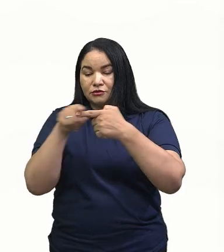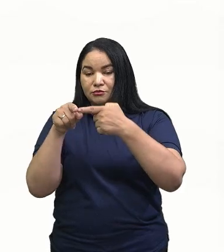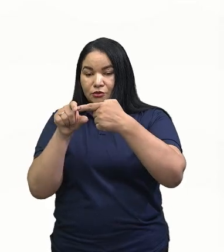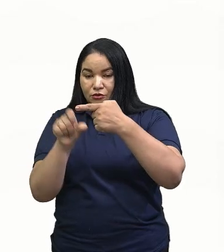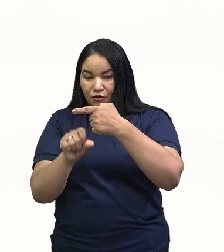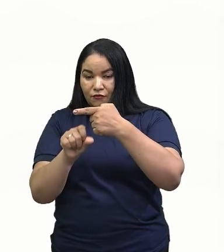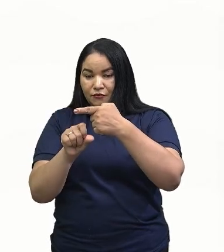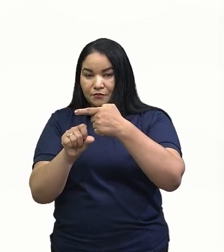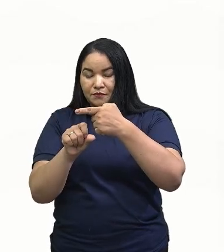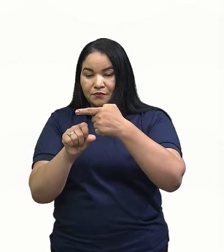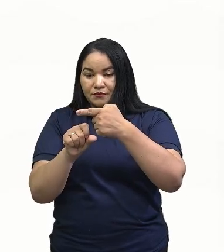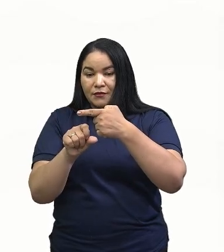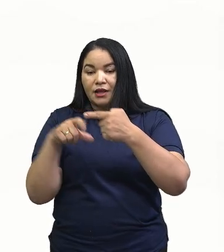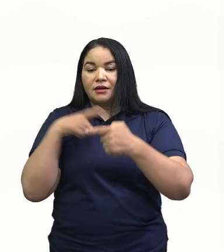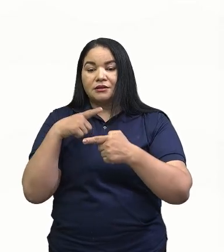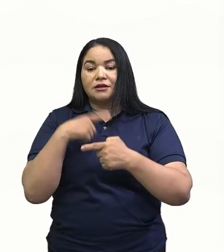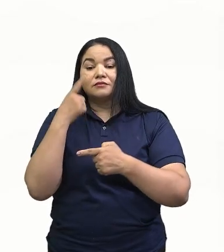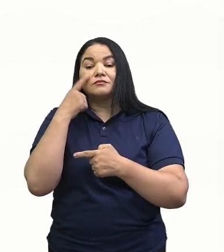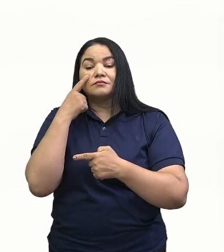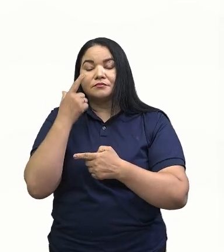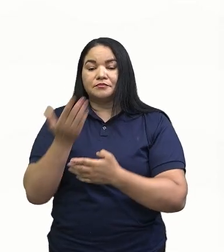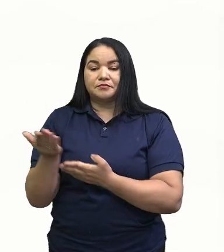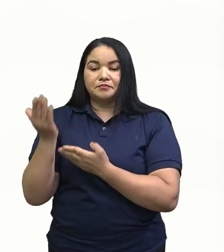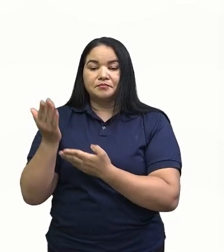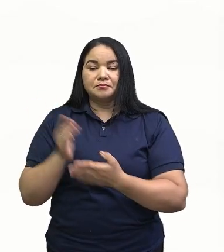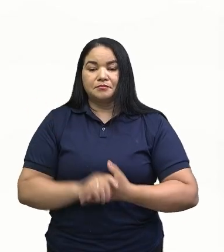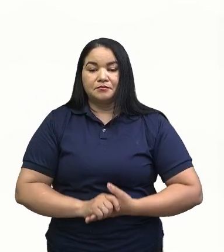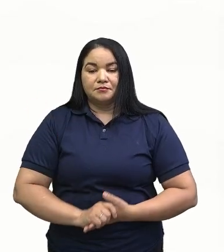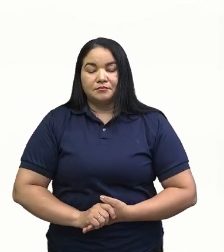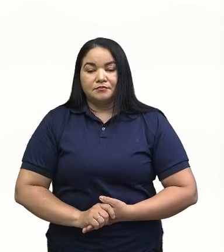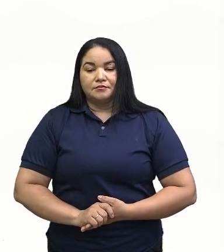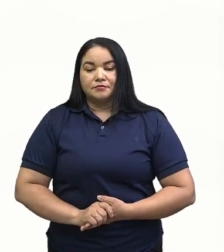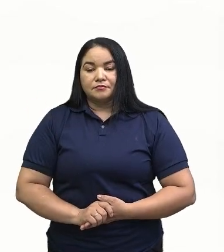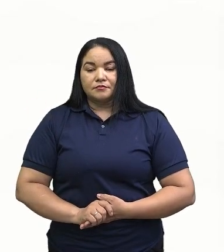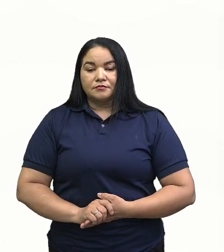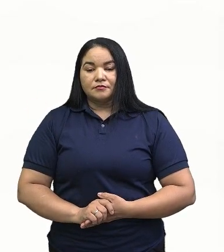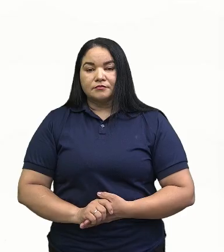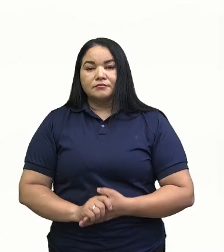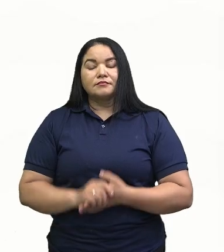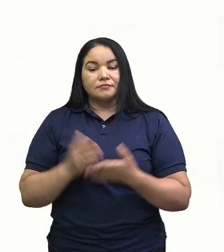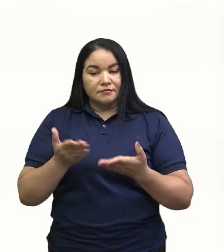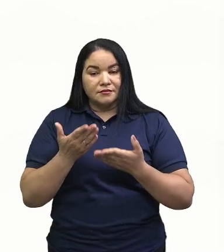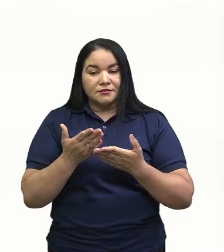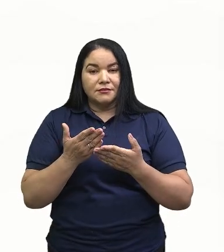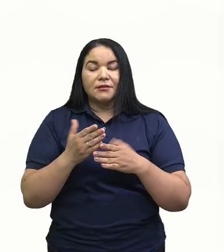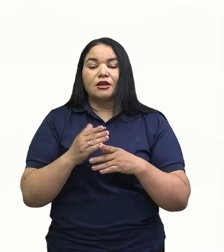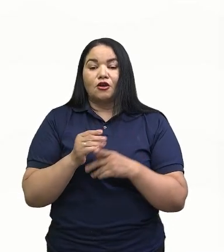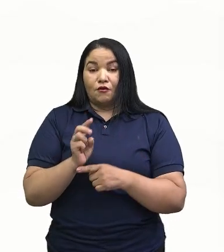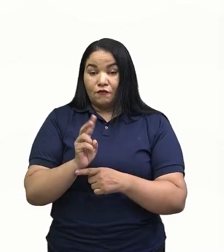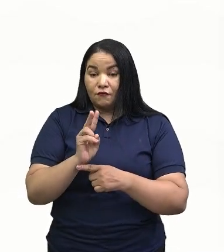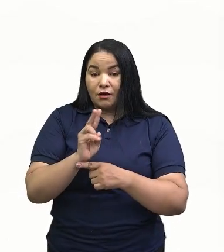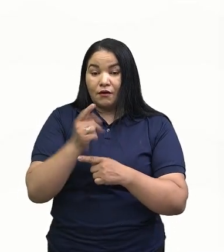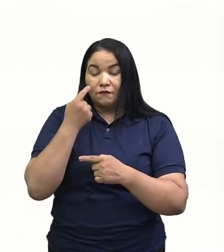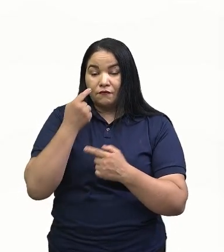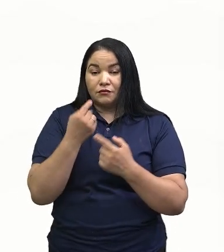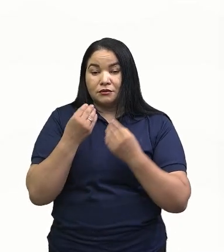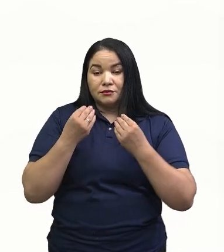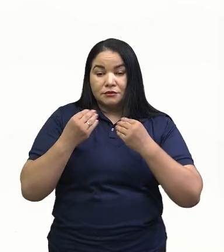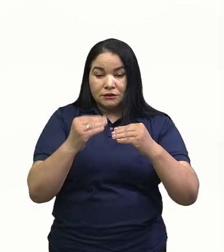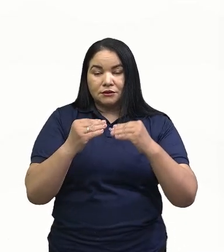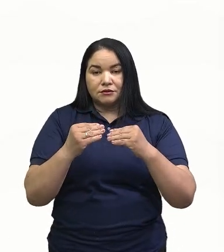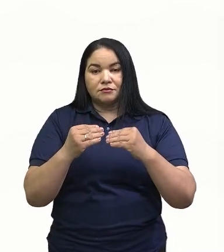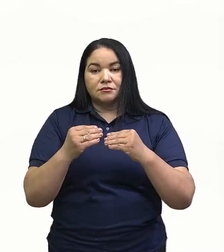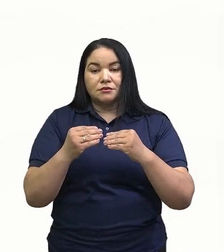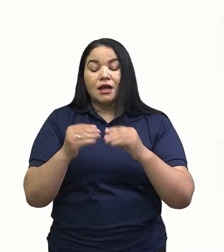você tem, observa aqui, ó, você tem os valores, né? Não esqueçam. A equação